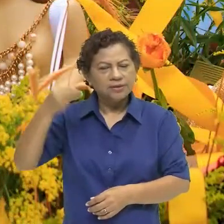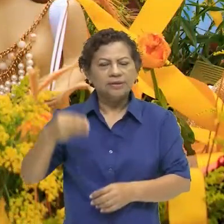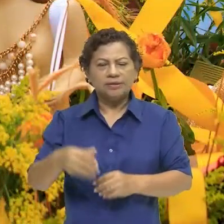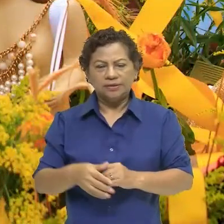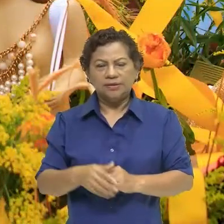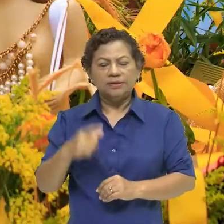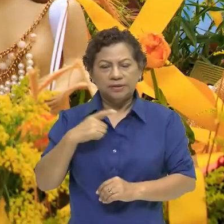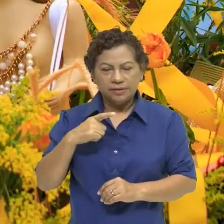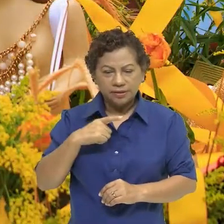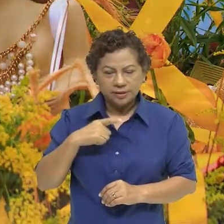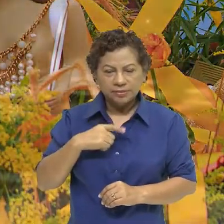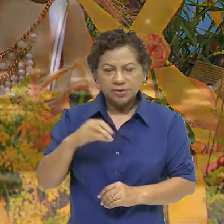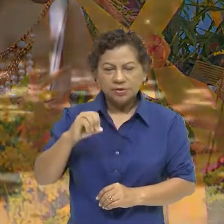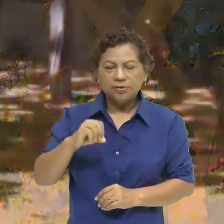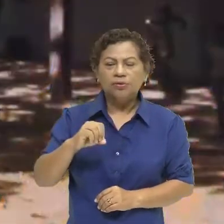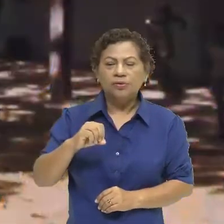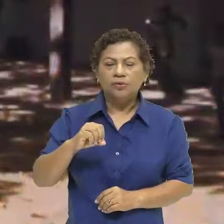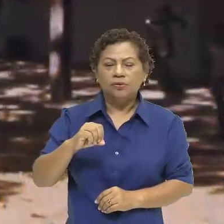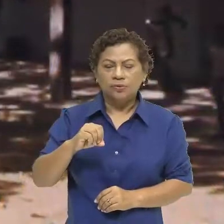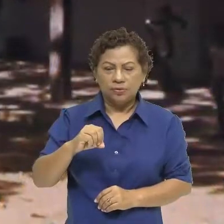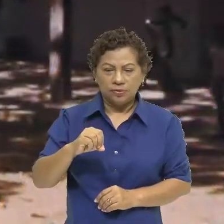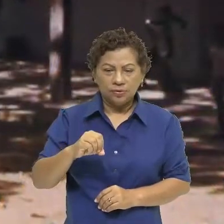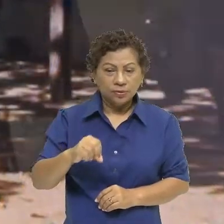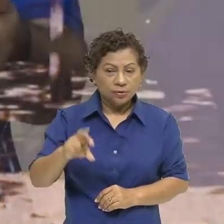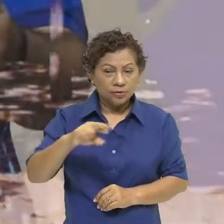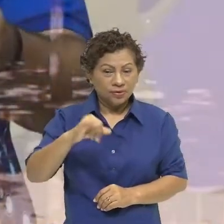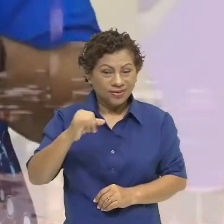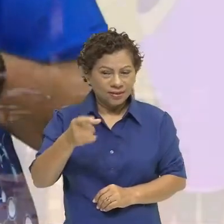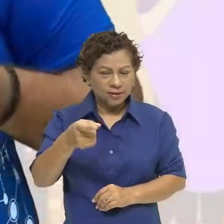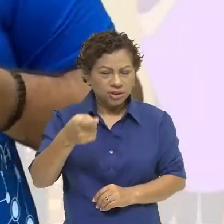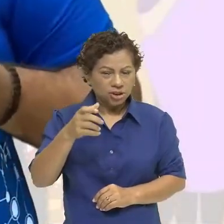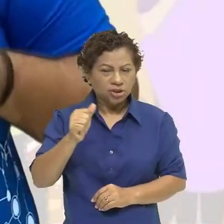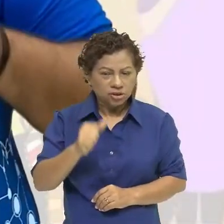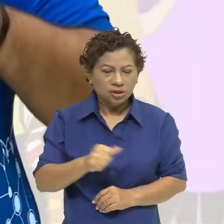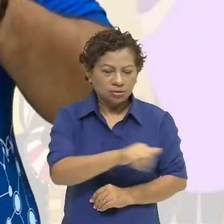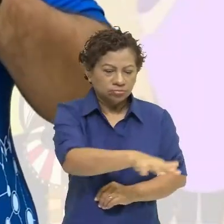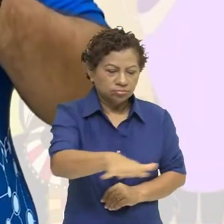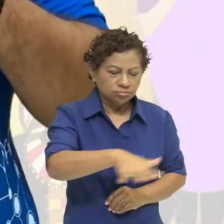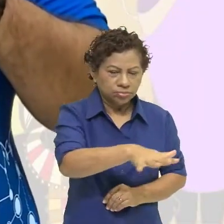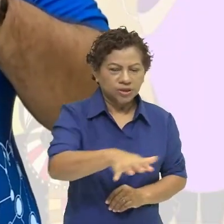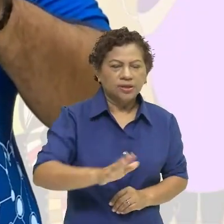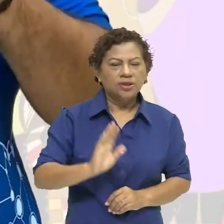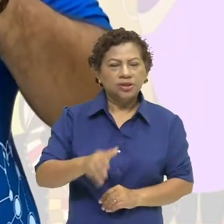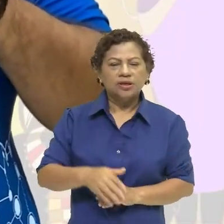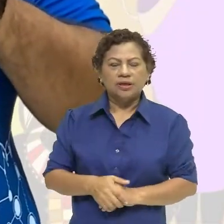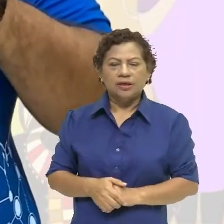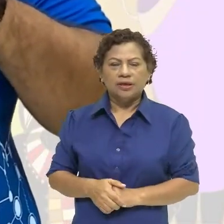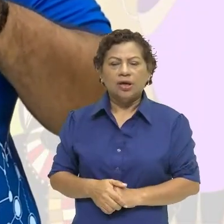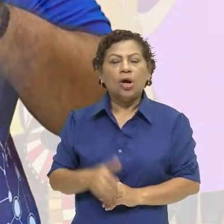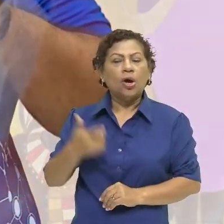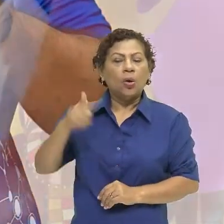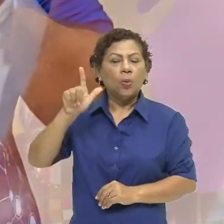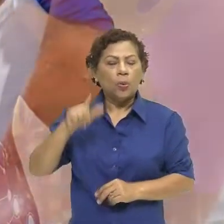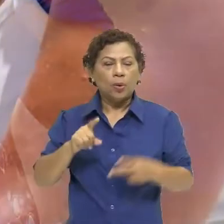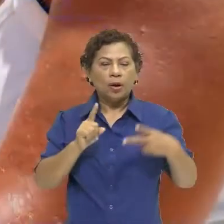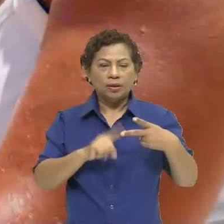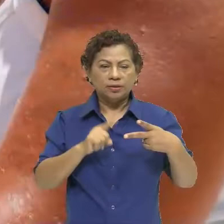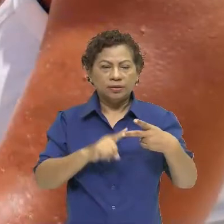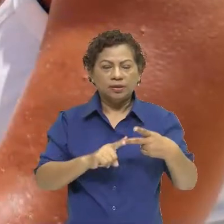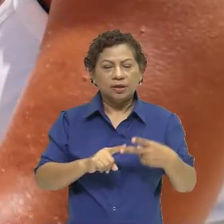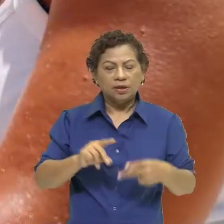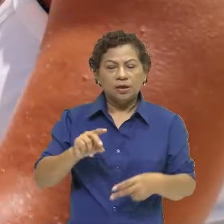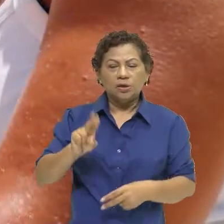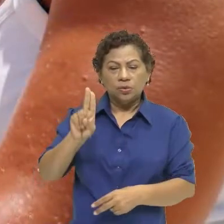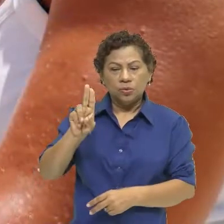seus orixás, de suas oferendas, de seus terreiros. Já a Umbanda, olha só a Umbanda é